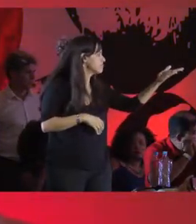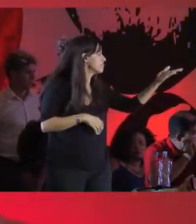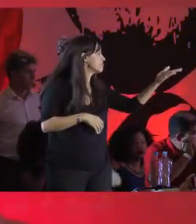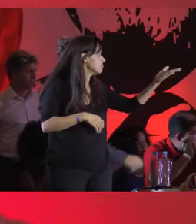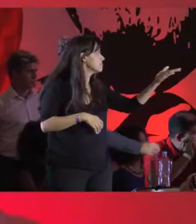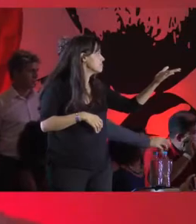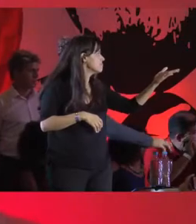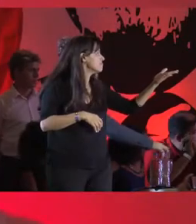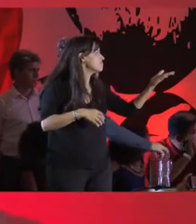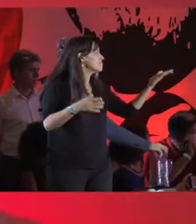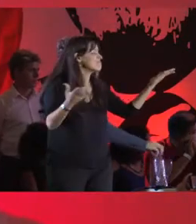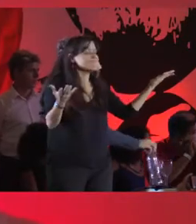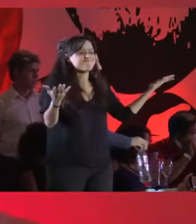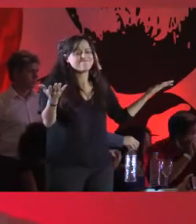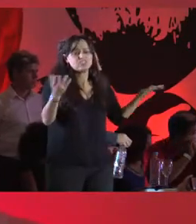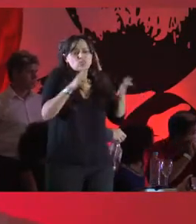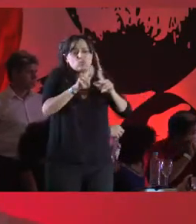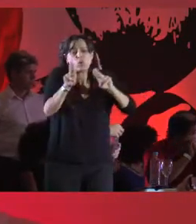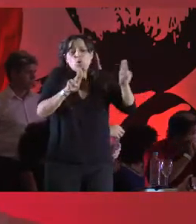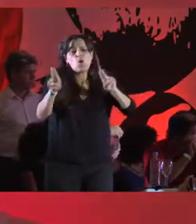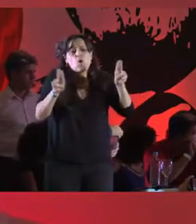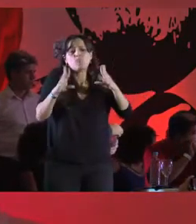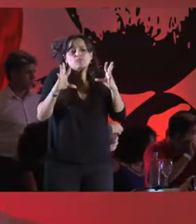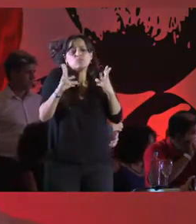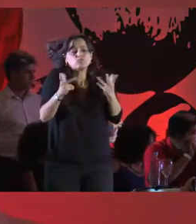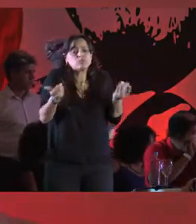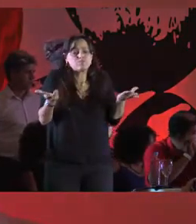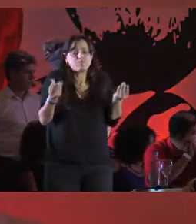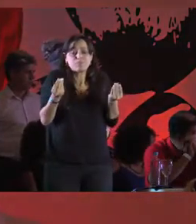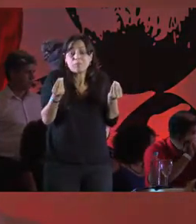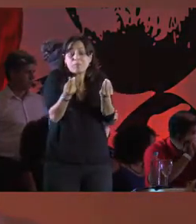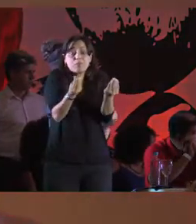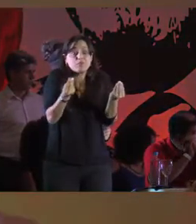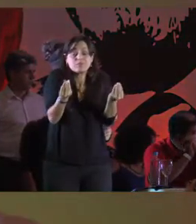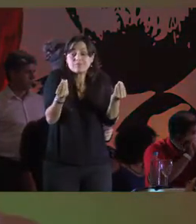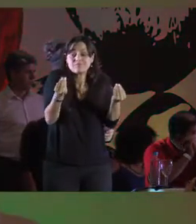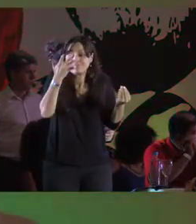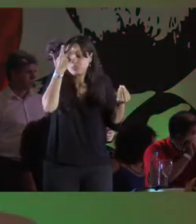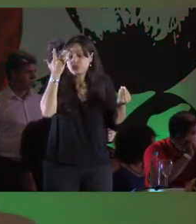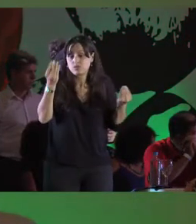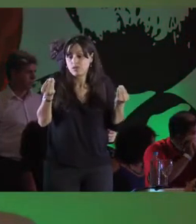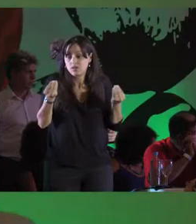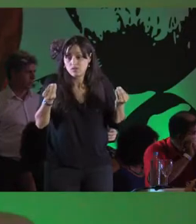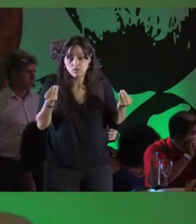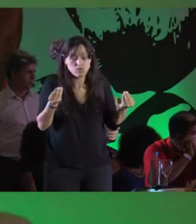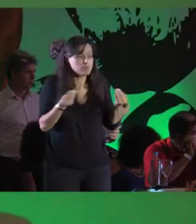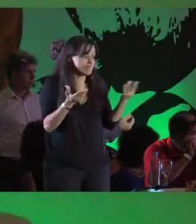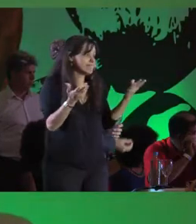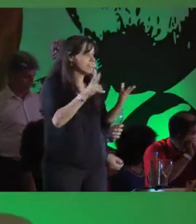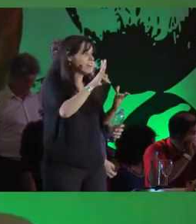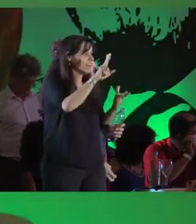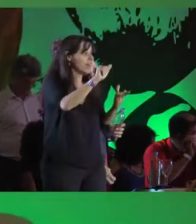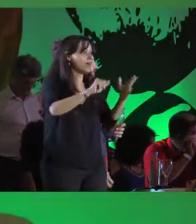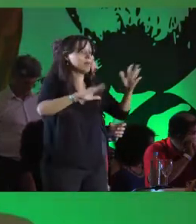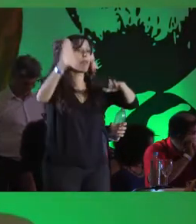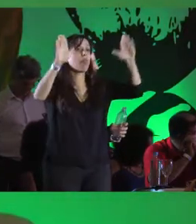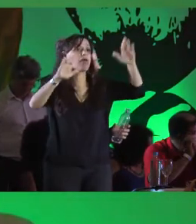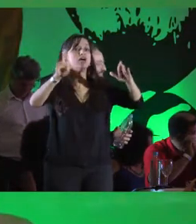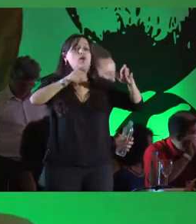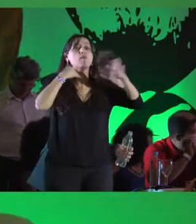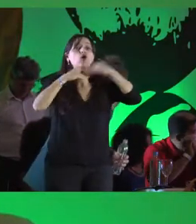Companheiro, é que não vai dar para ficar citando todo mundo, porque senão isso aqui vai se transformar numa página de